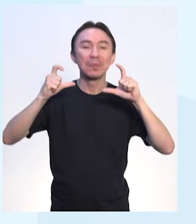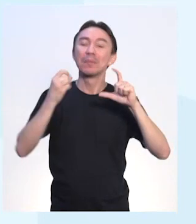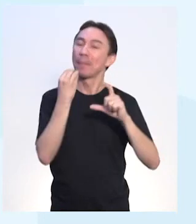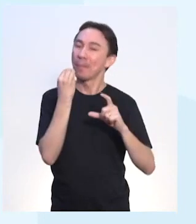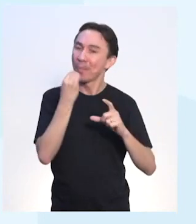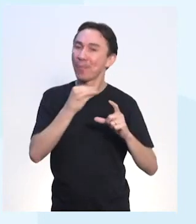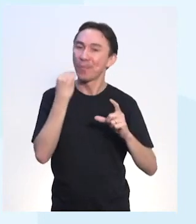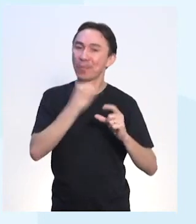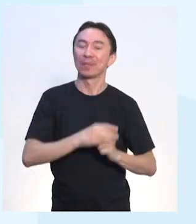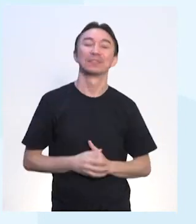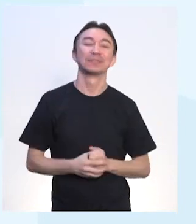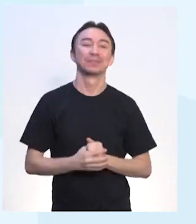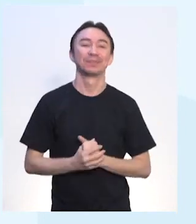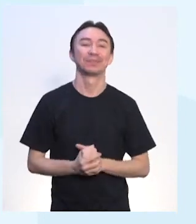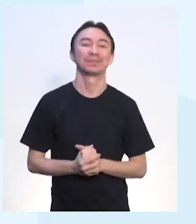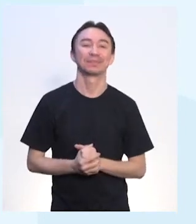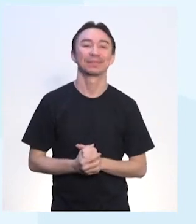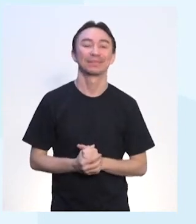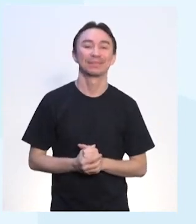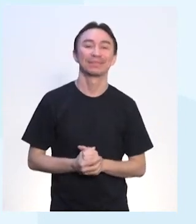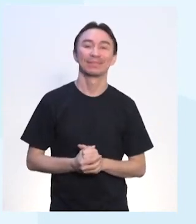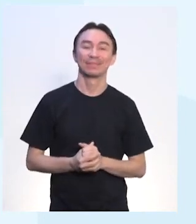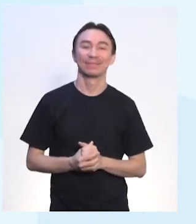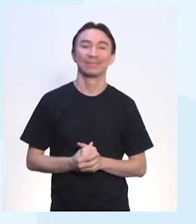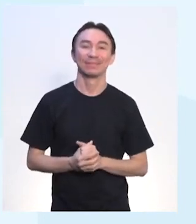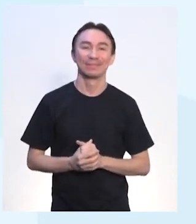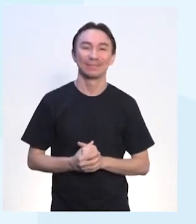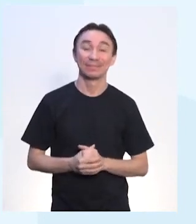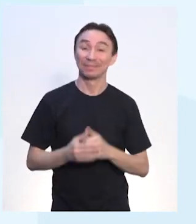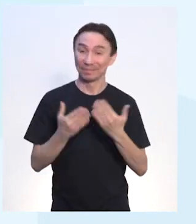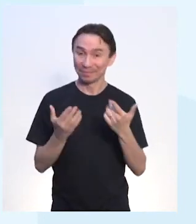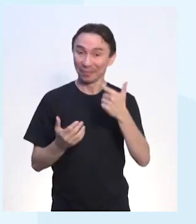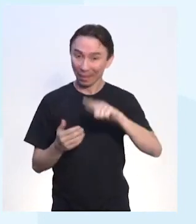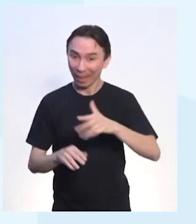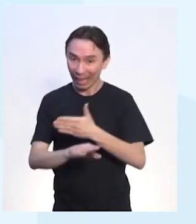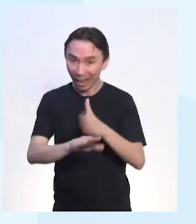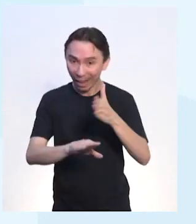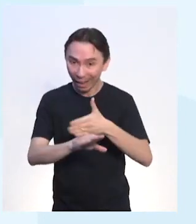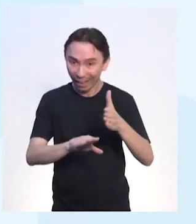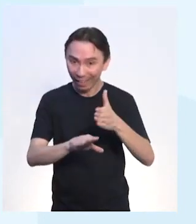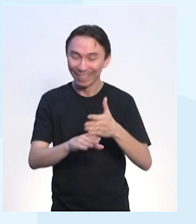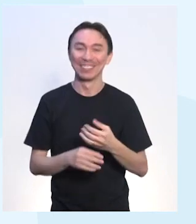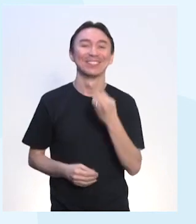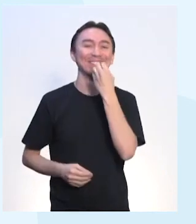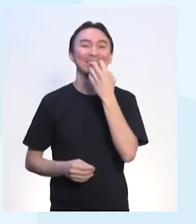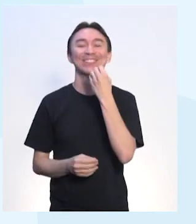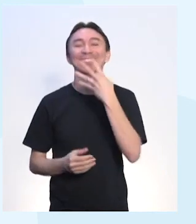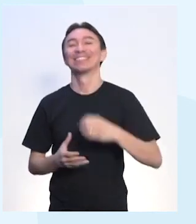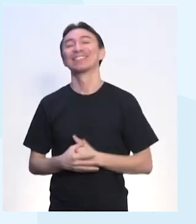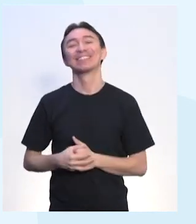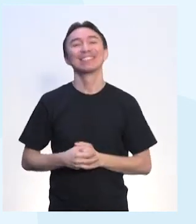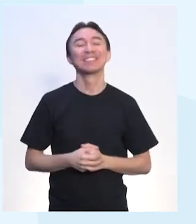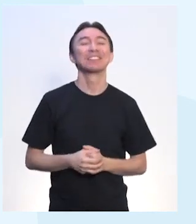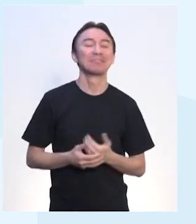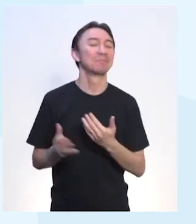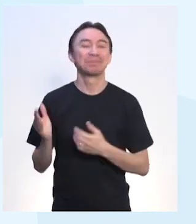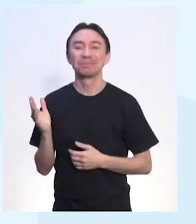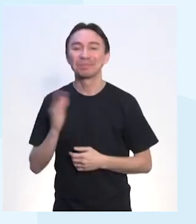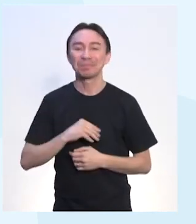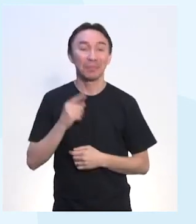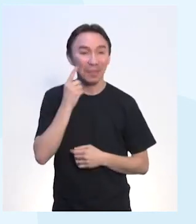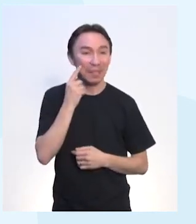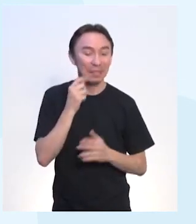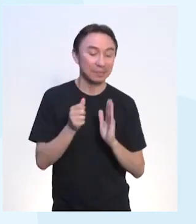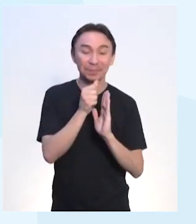print. Muito bem. Vamos treinar mais um pouquinho? Vamos? Então, vamos lá.